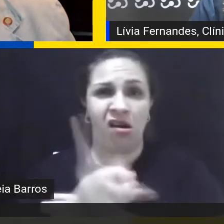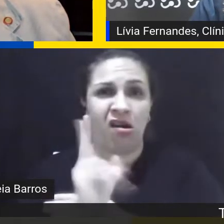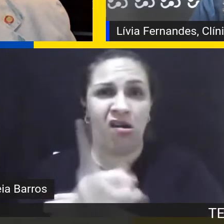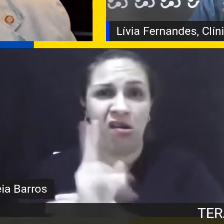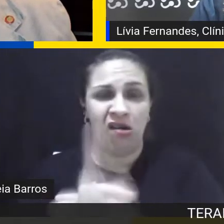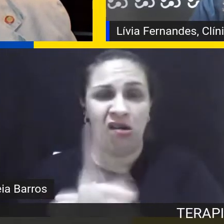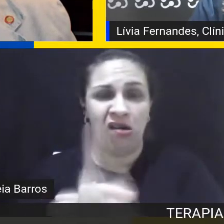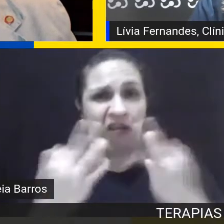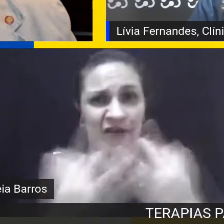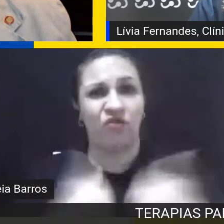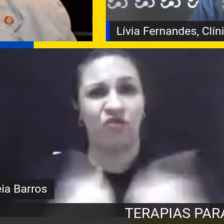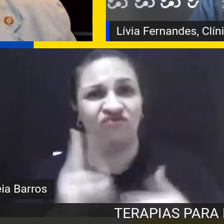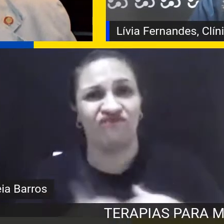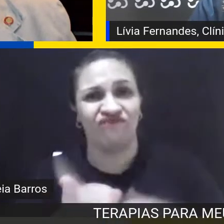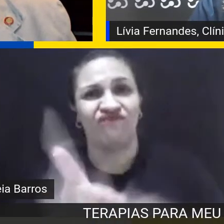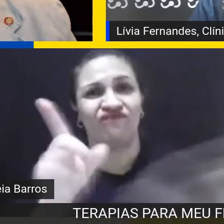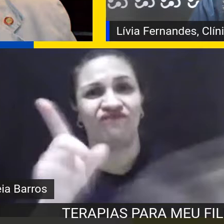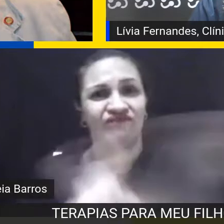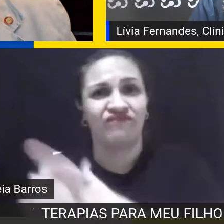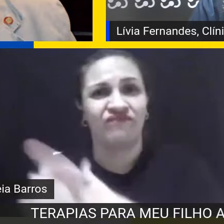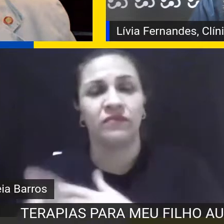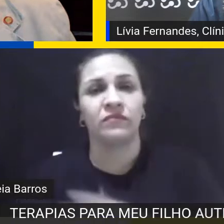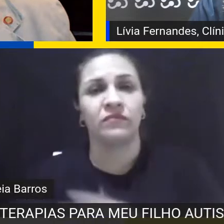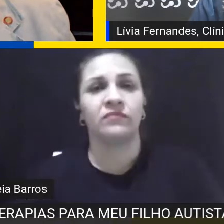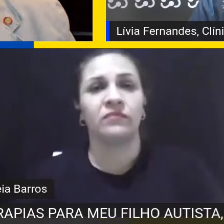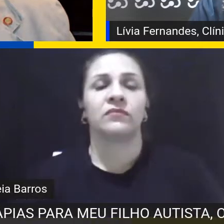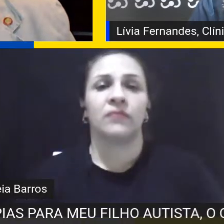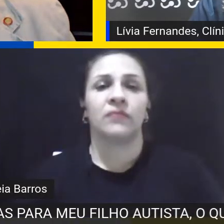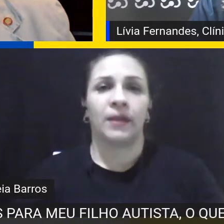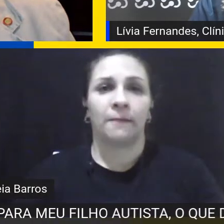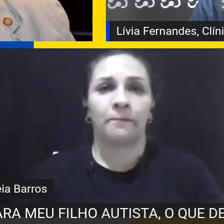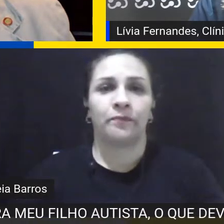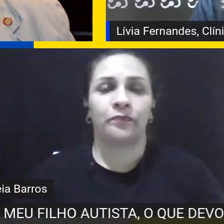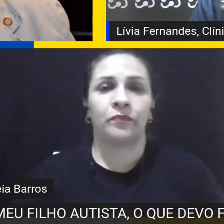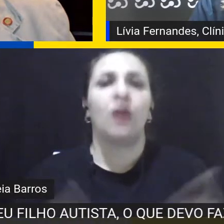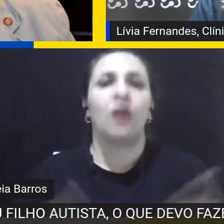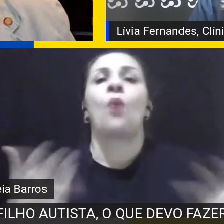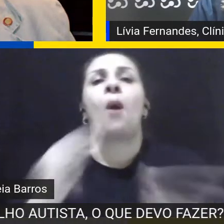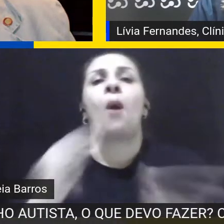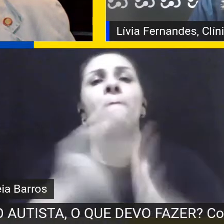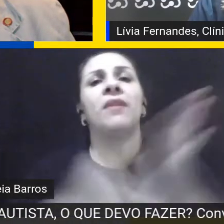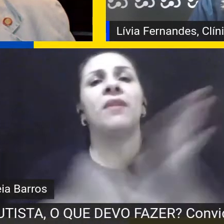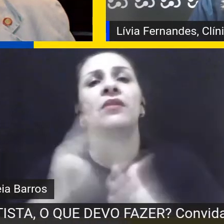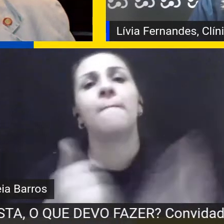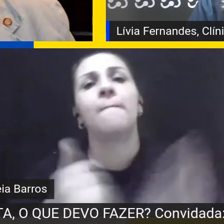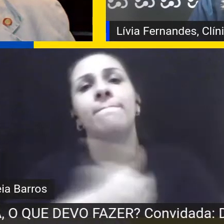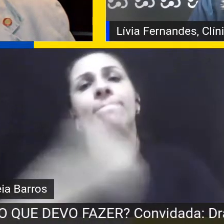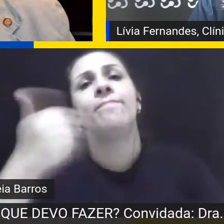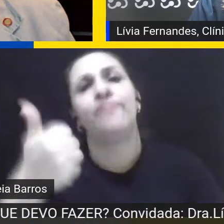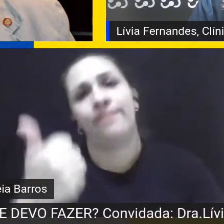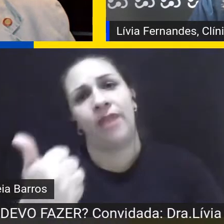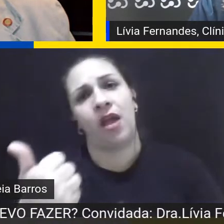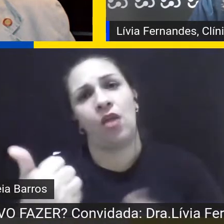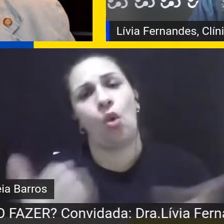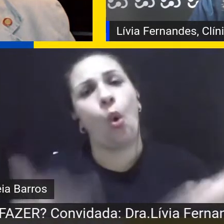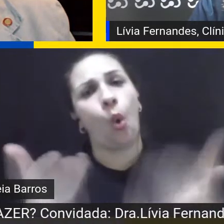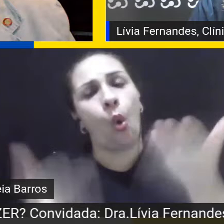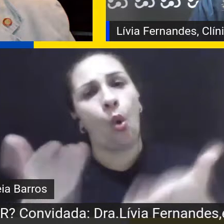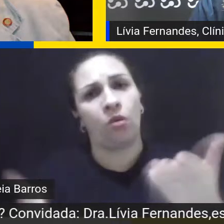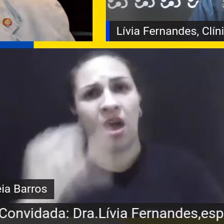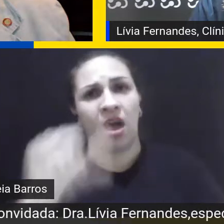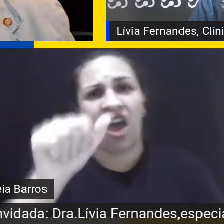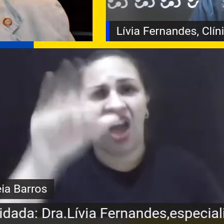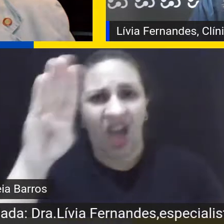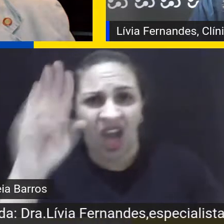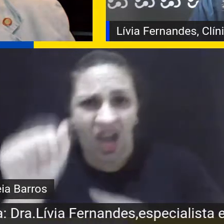autistas. Como decidir, Lívia, a metodologia a ser utilizada no tratamento da criança? ABA ou